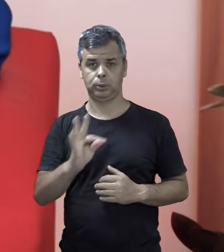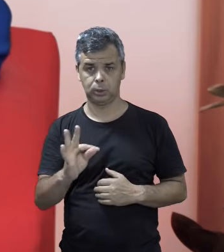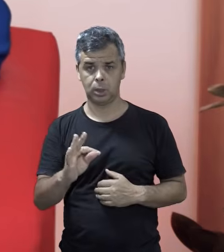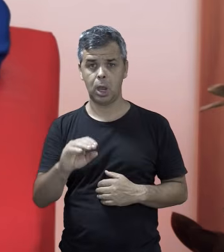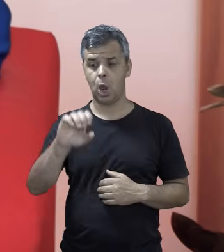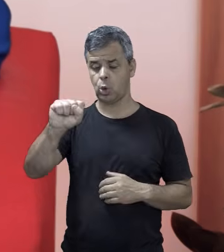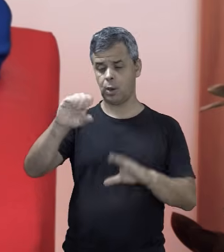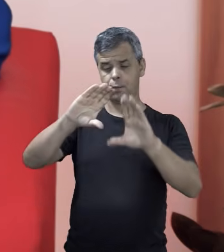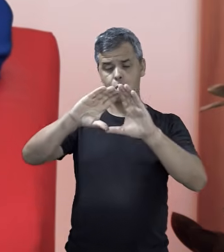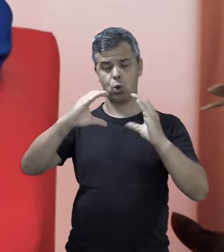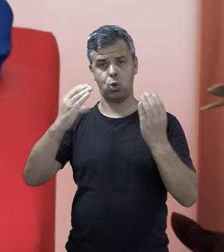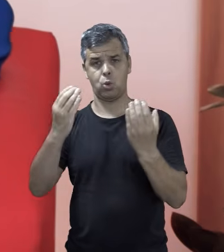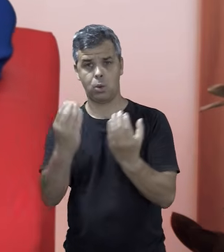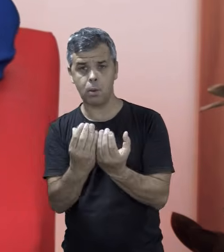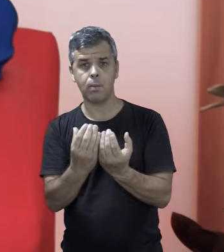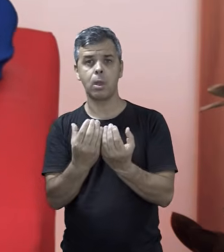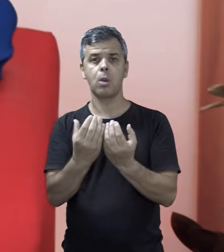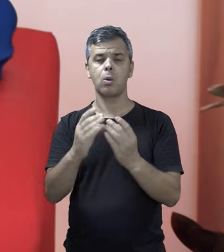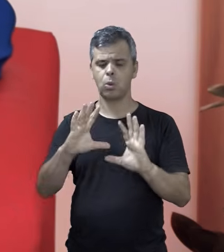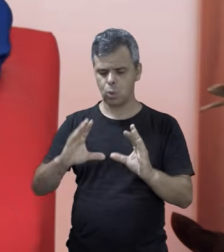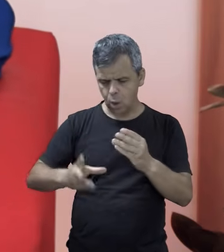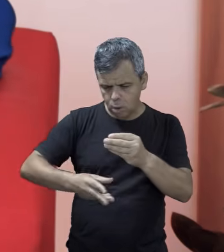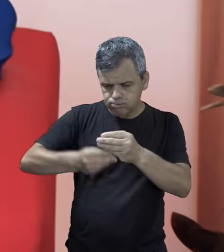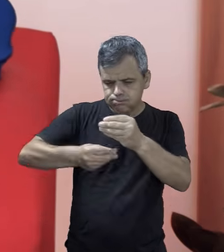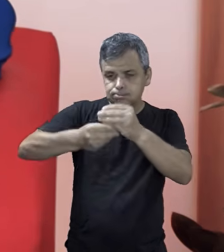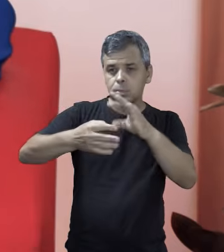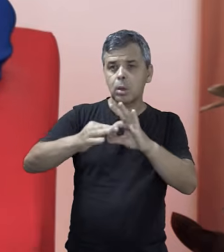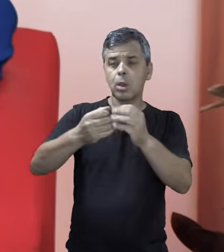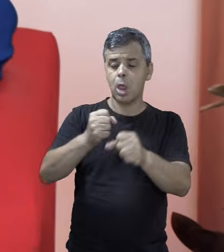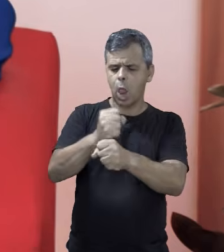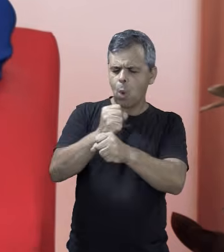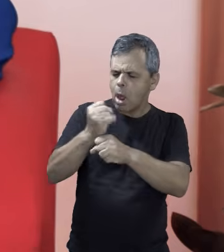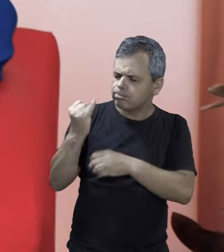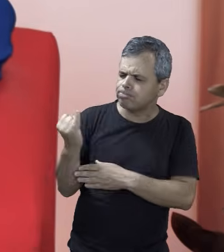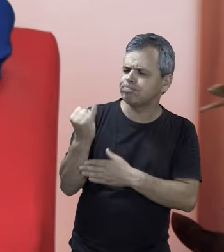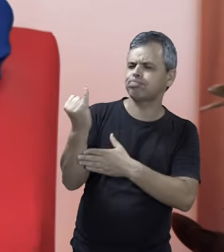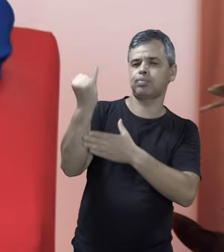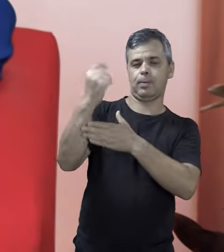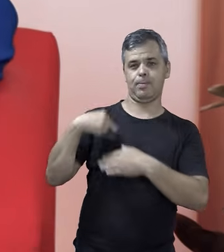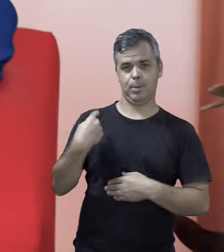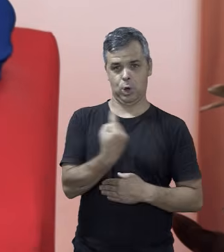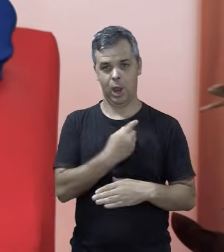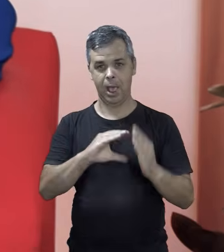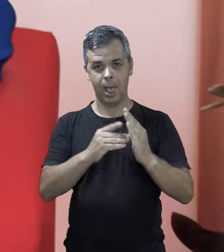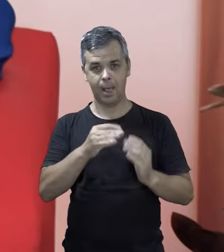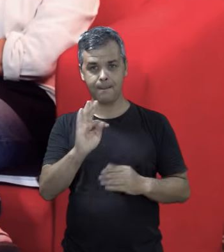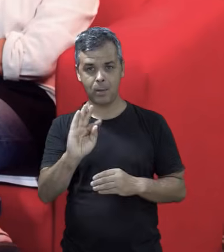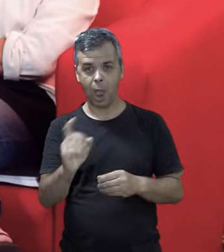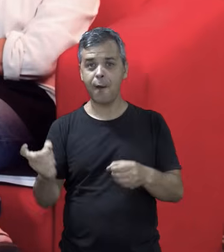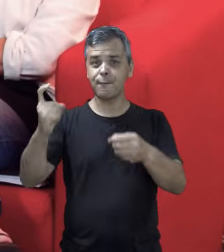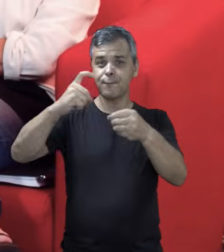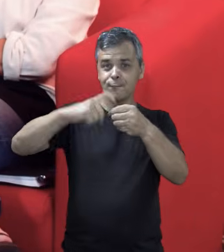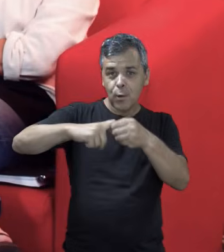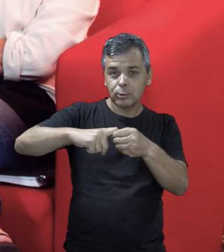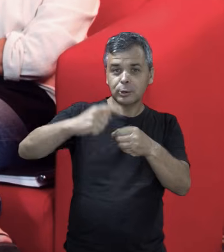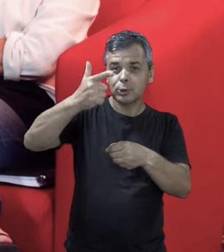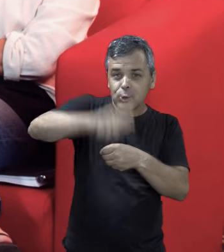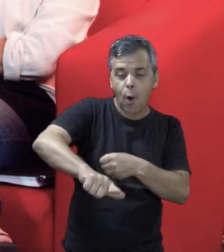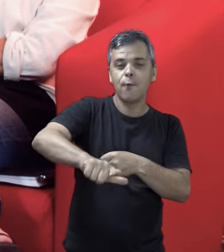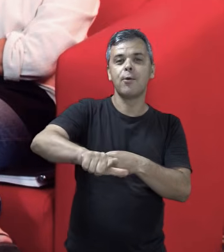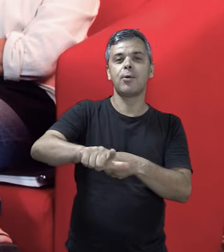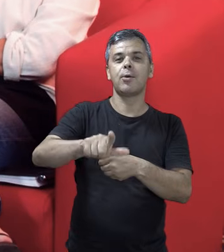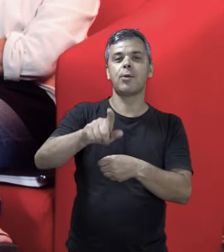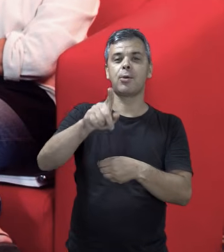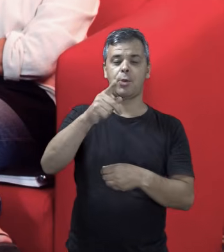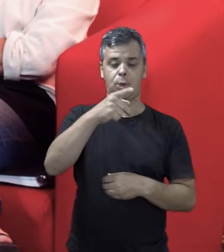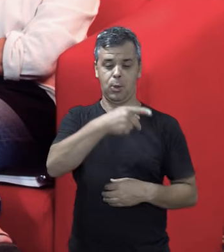8º Congresso ele vem com a junção de tudo isso. E é um ano super importante para nós, a reeleição do presidente Lula. Então, tem